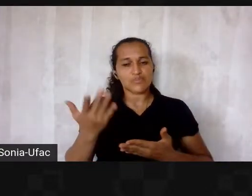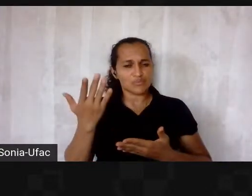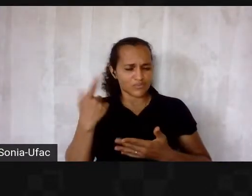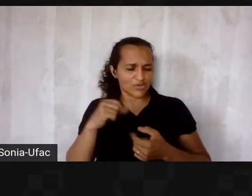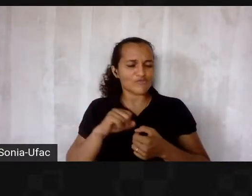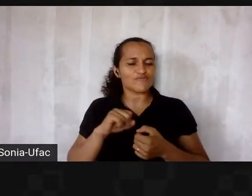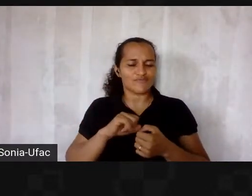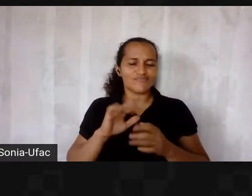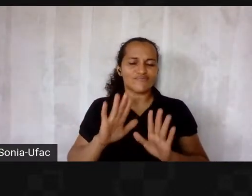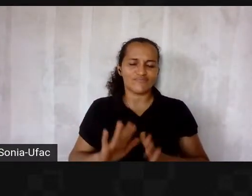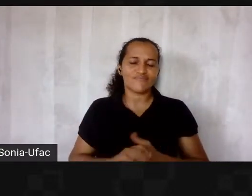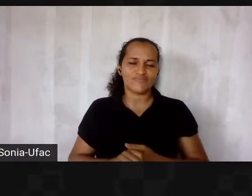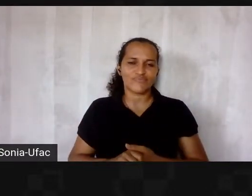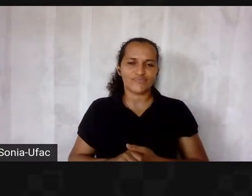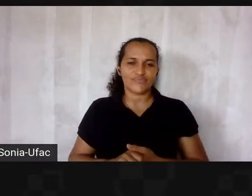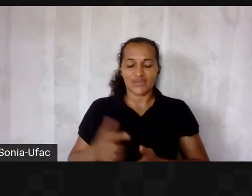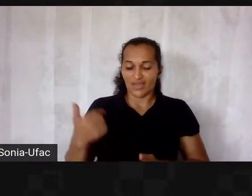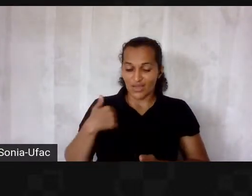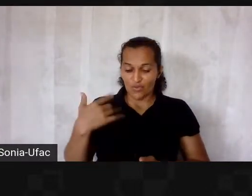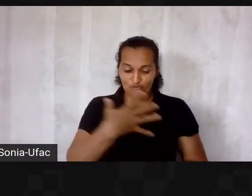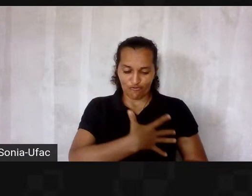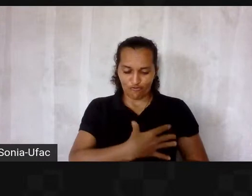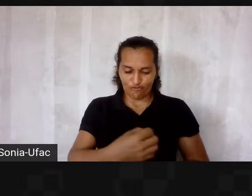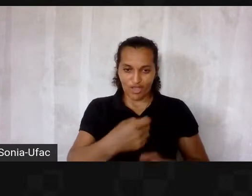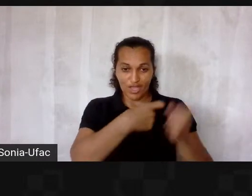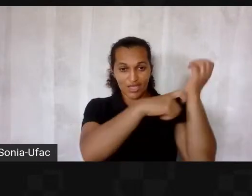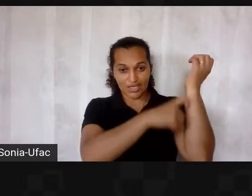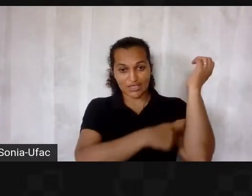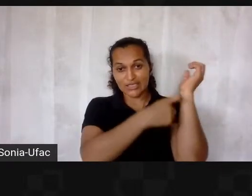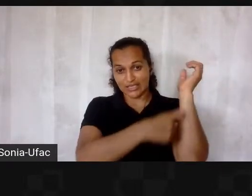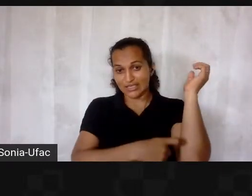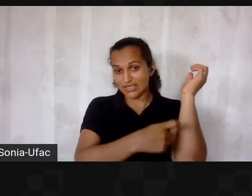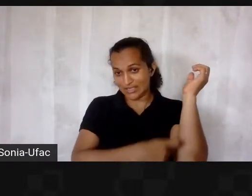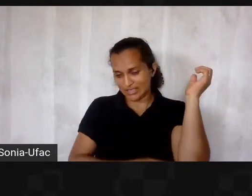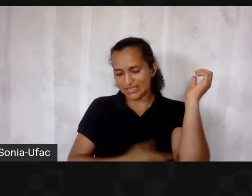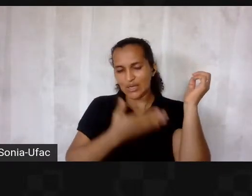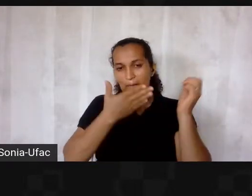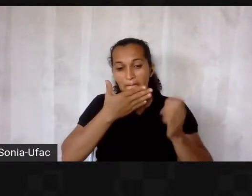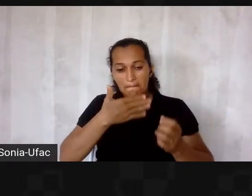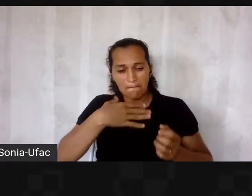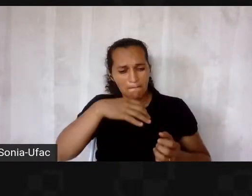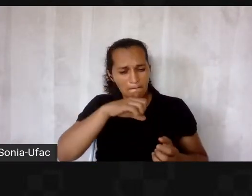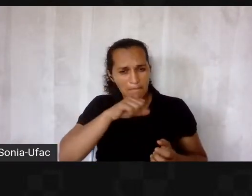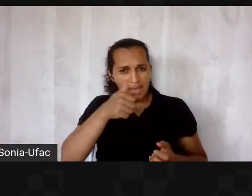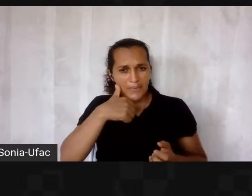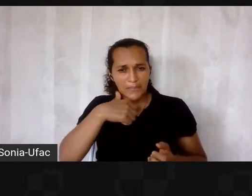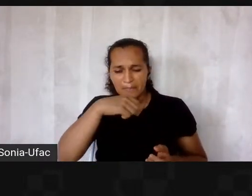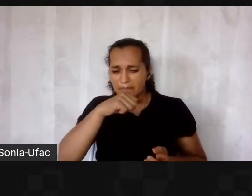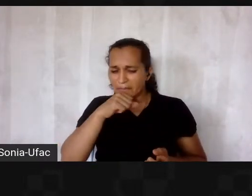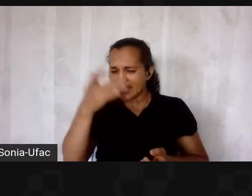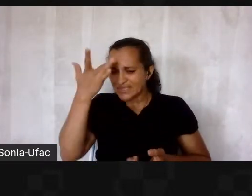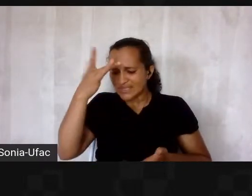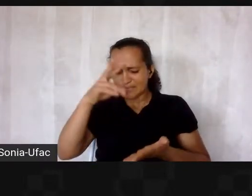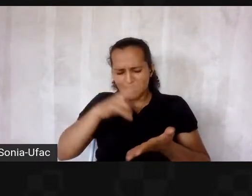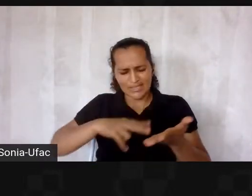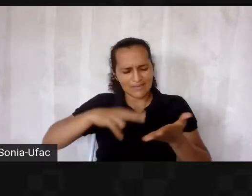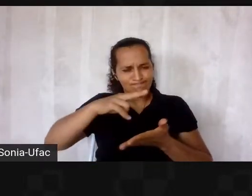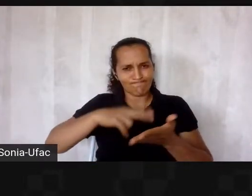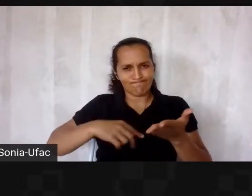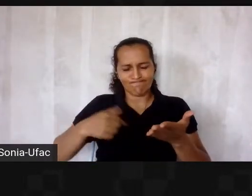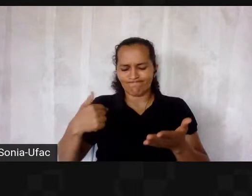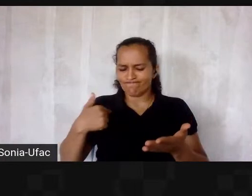Então, como filha de seringueiro, filha de pais analfabetos, eu me sinto